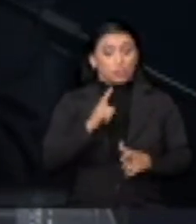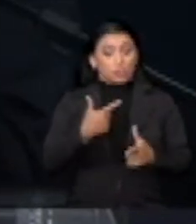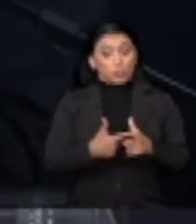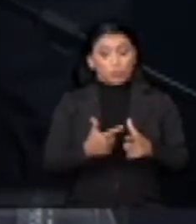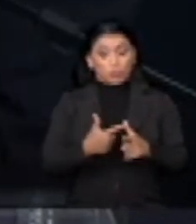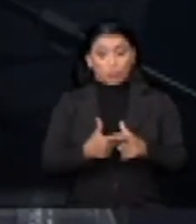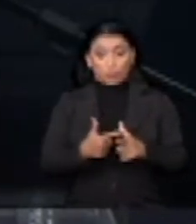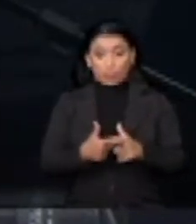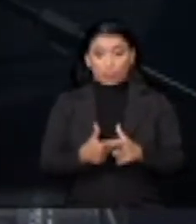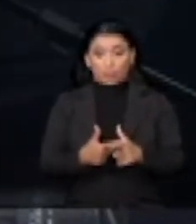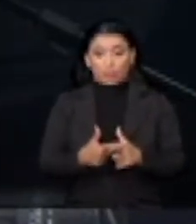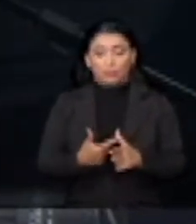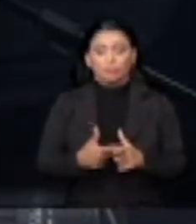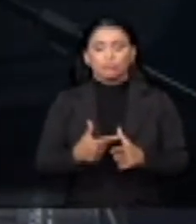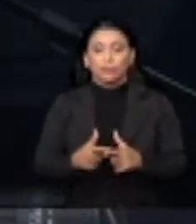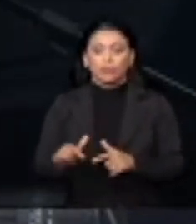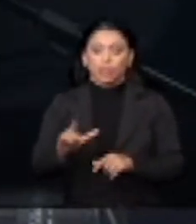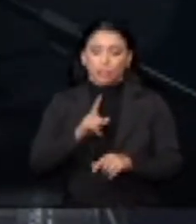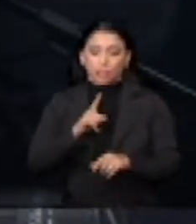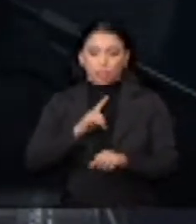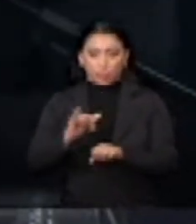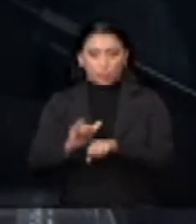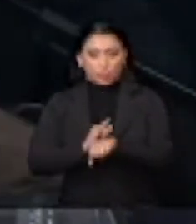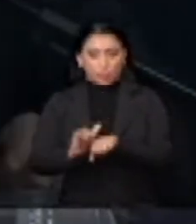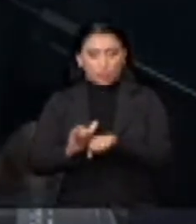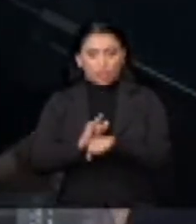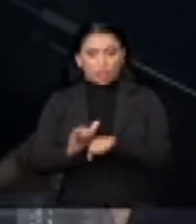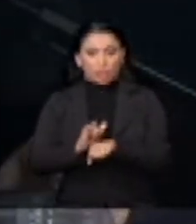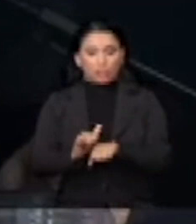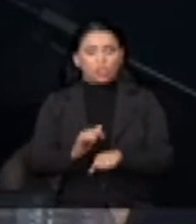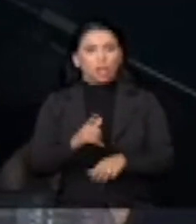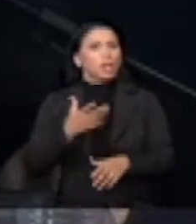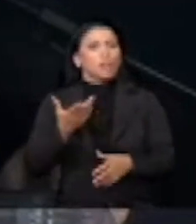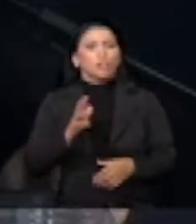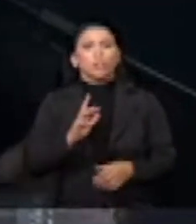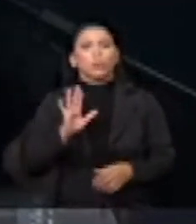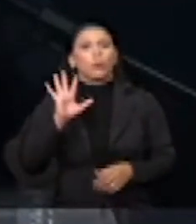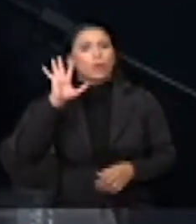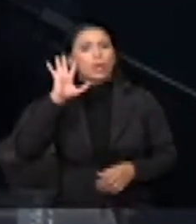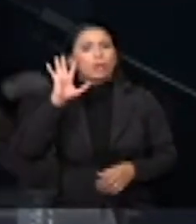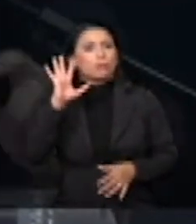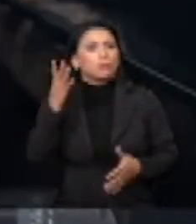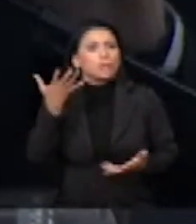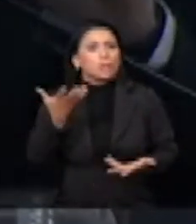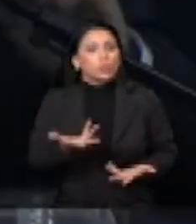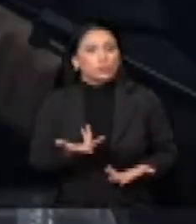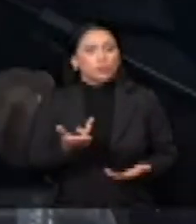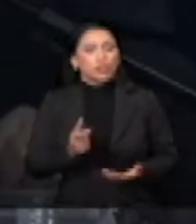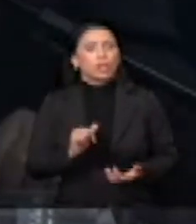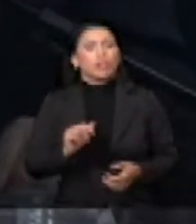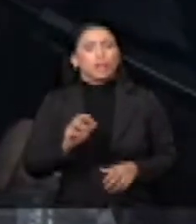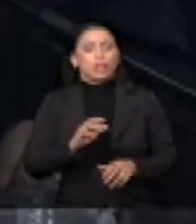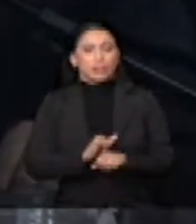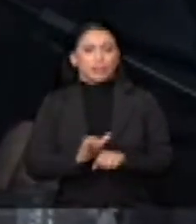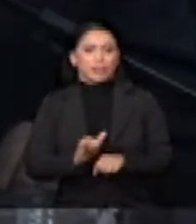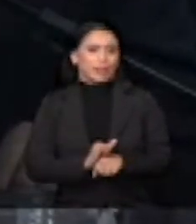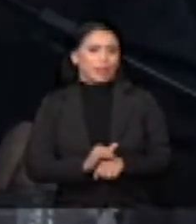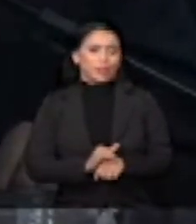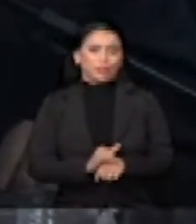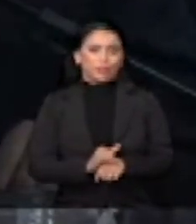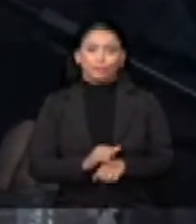problema temos uma estratégia e qual foi o resultado dessa estratégia como esperado a estratégia Não surtiu efeito